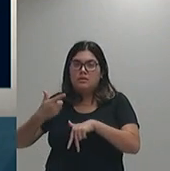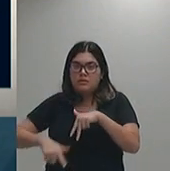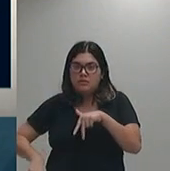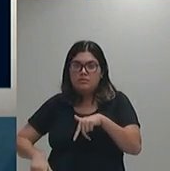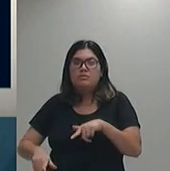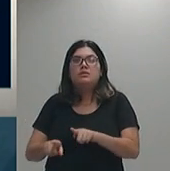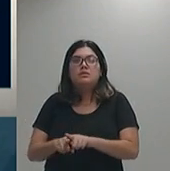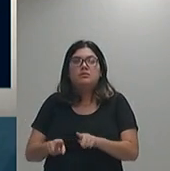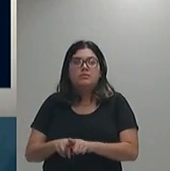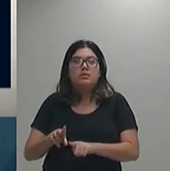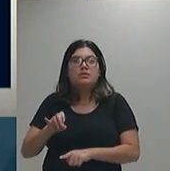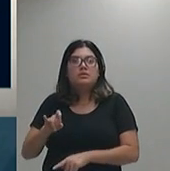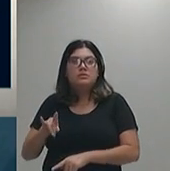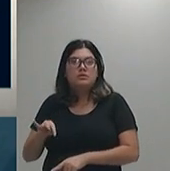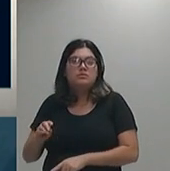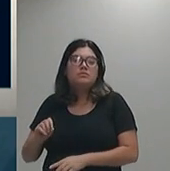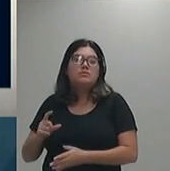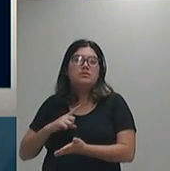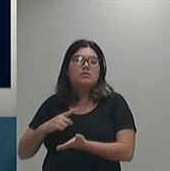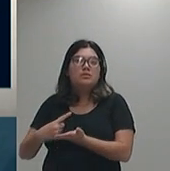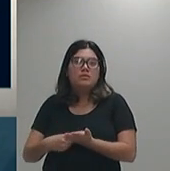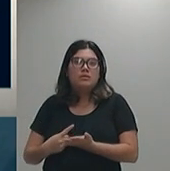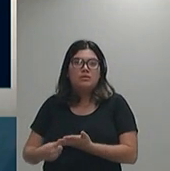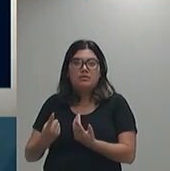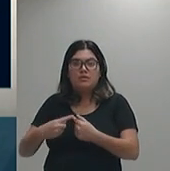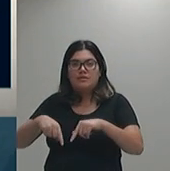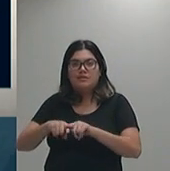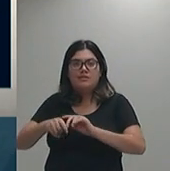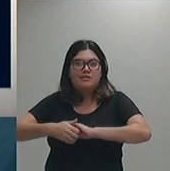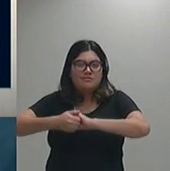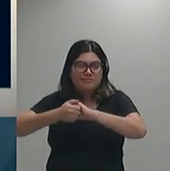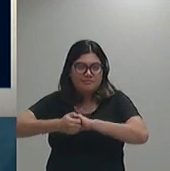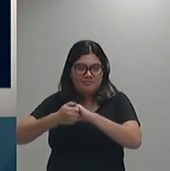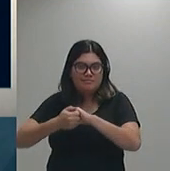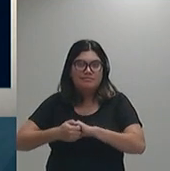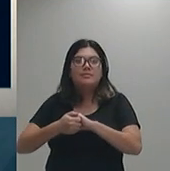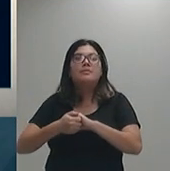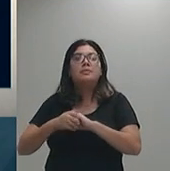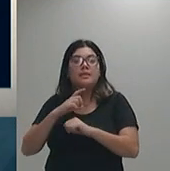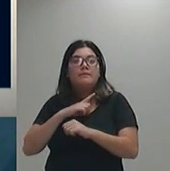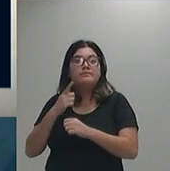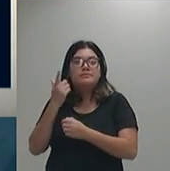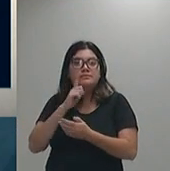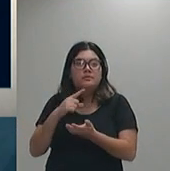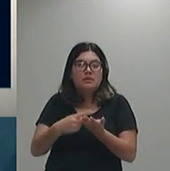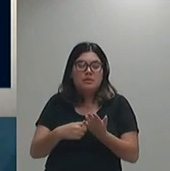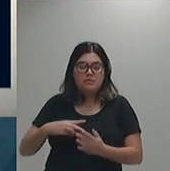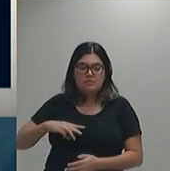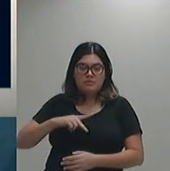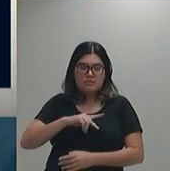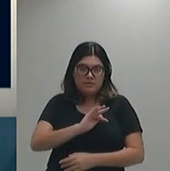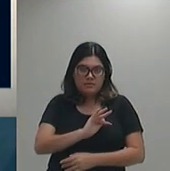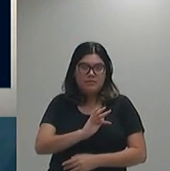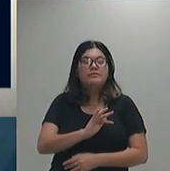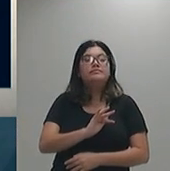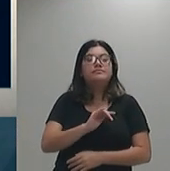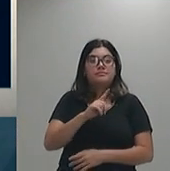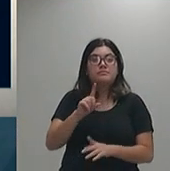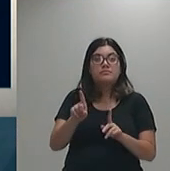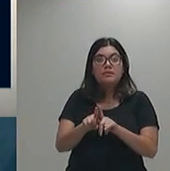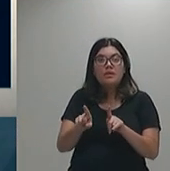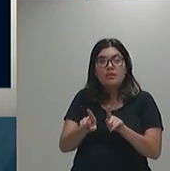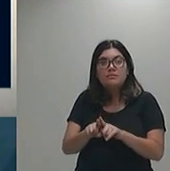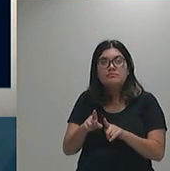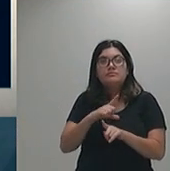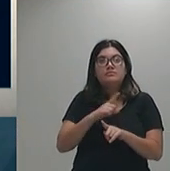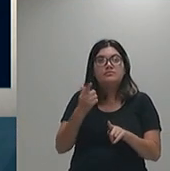registros indicados nos acordos de delação premiada NS estabelecidos com o MPF EA fato enquanto a gás também que o procedimento intentado